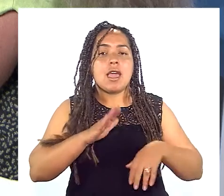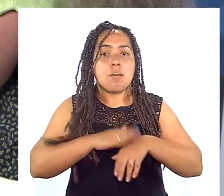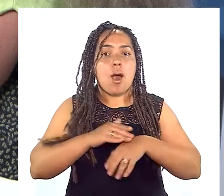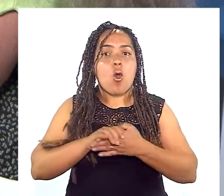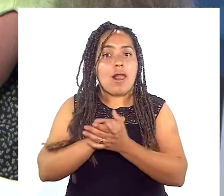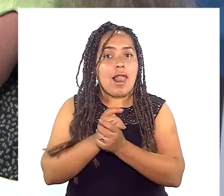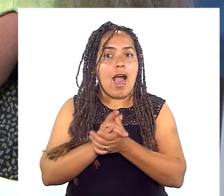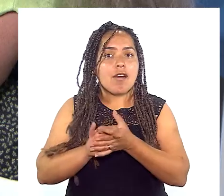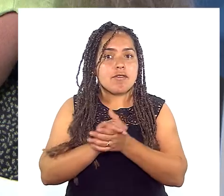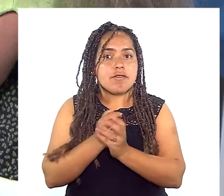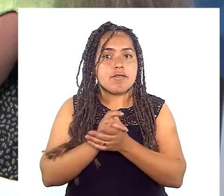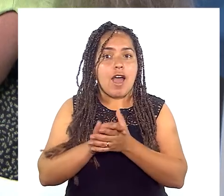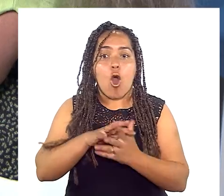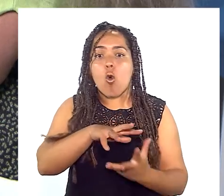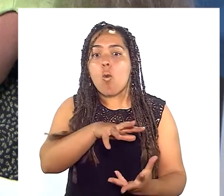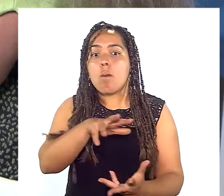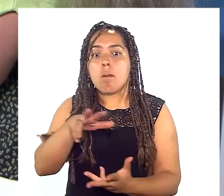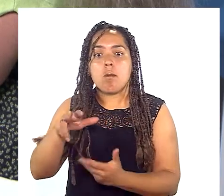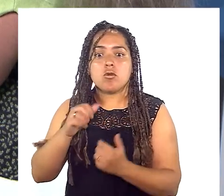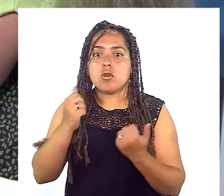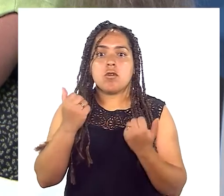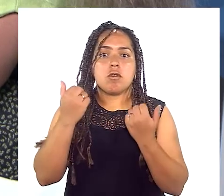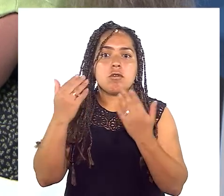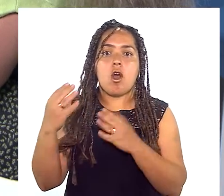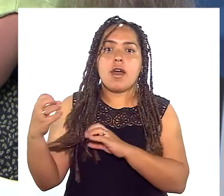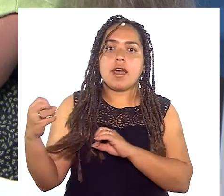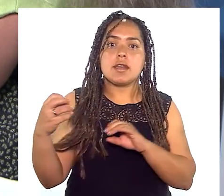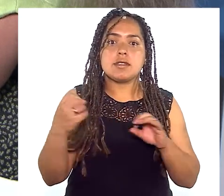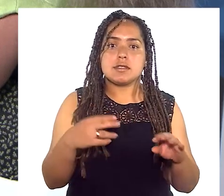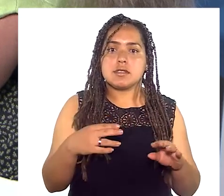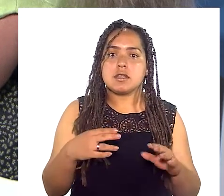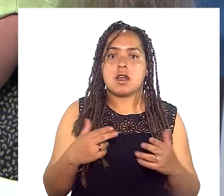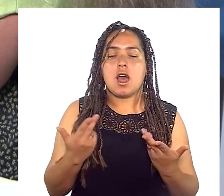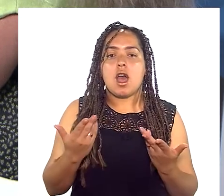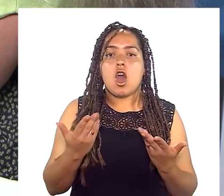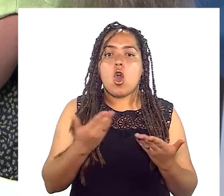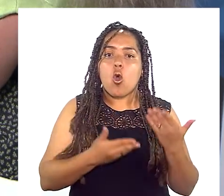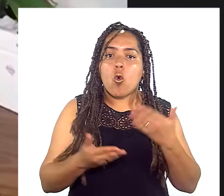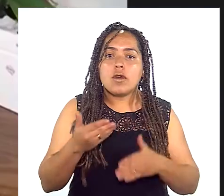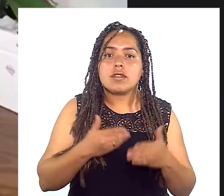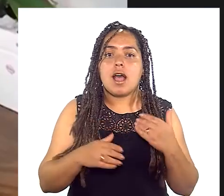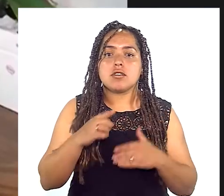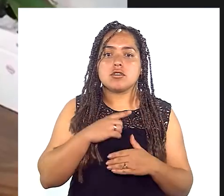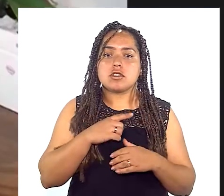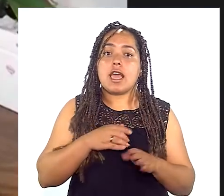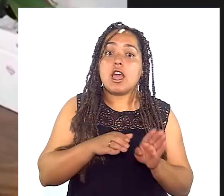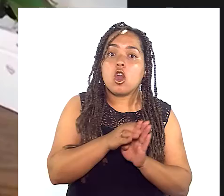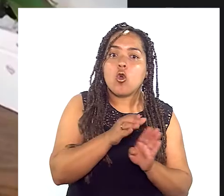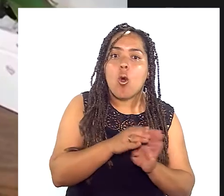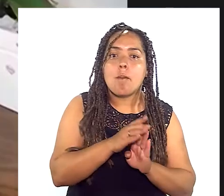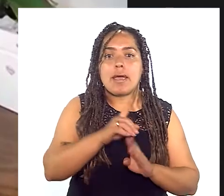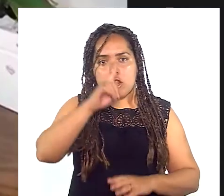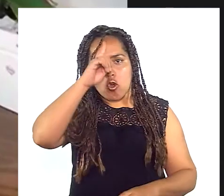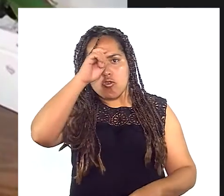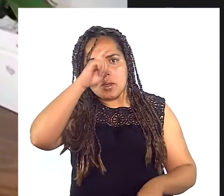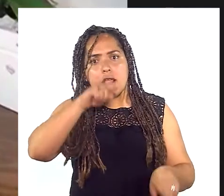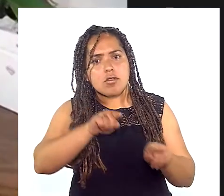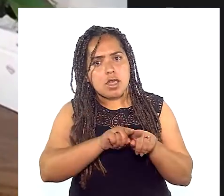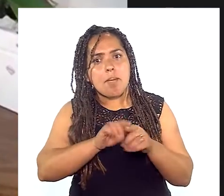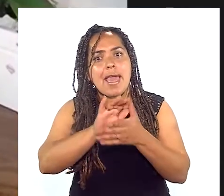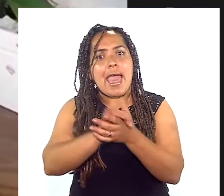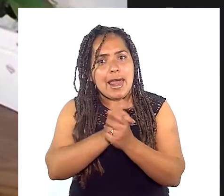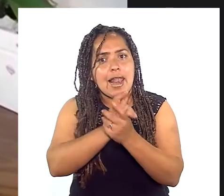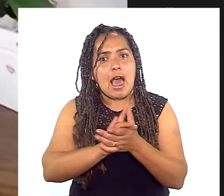Sim, com certeza. Inclusive a lavagem das mãos, né, é universal, isso com proteção de infecção hospitalar, né? O que mais a